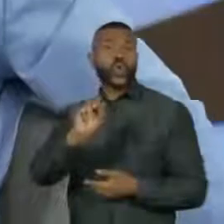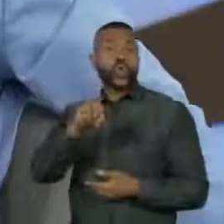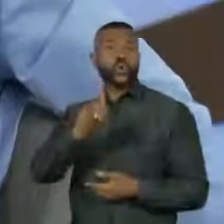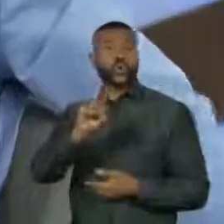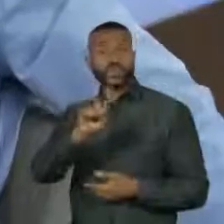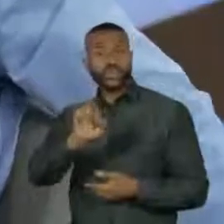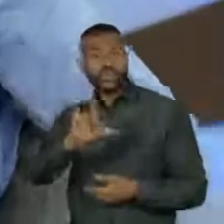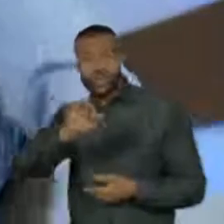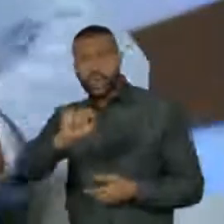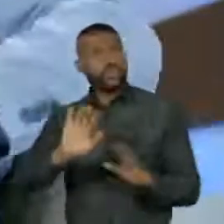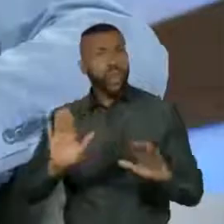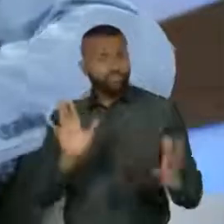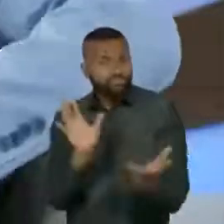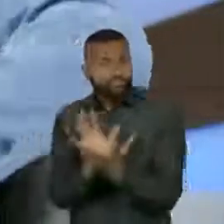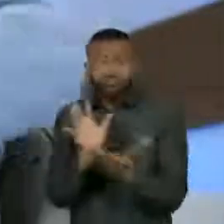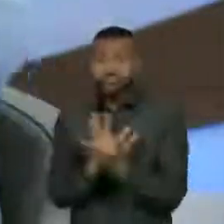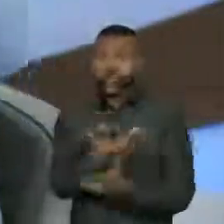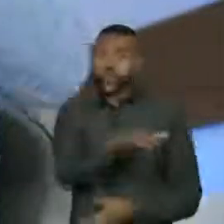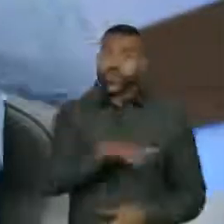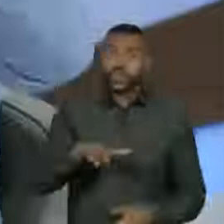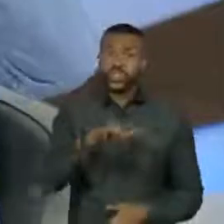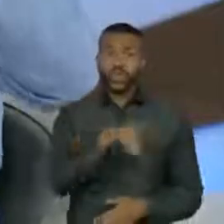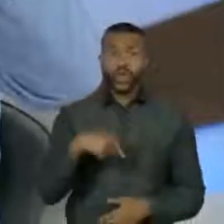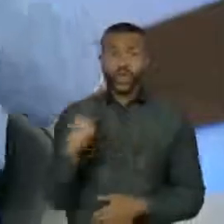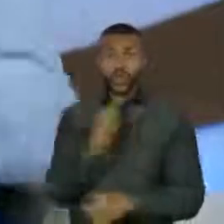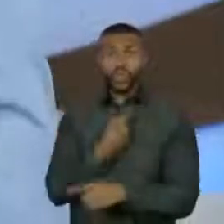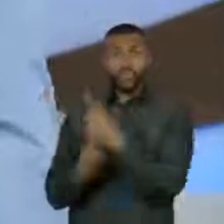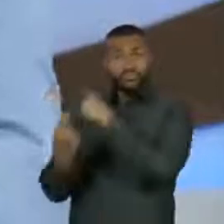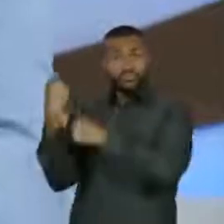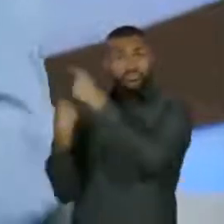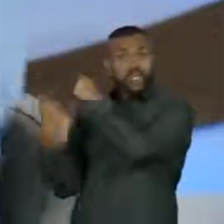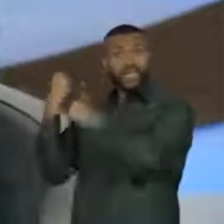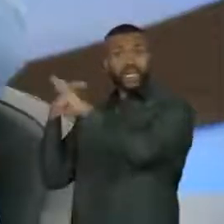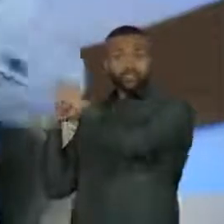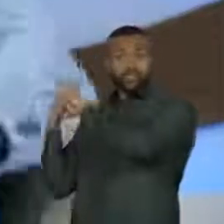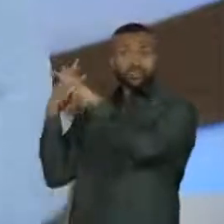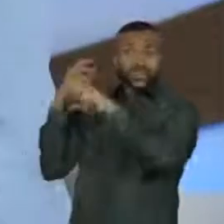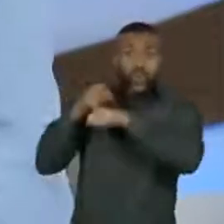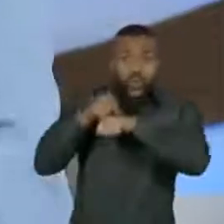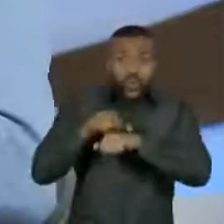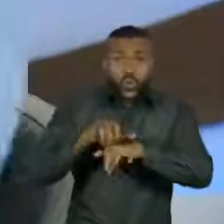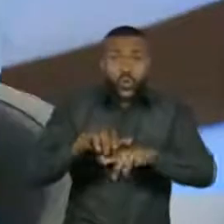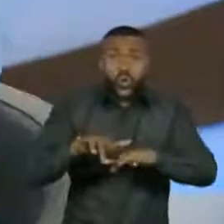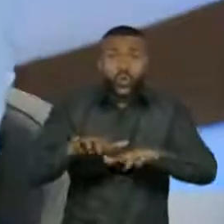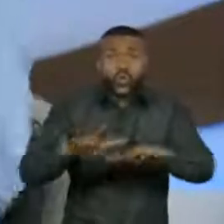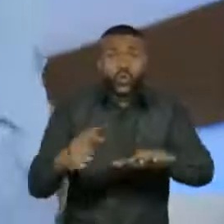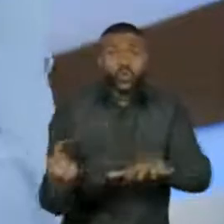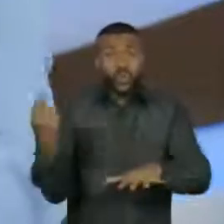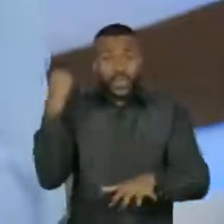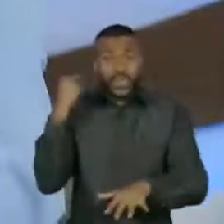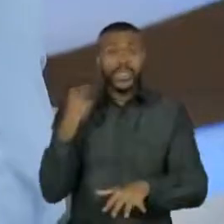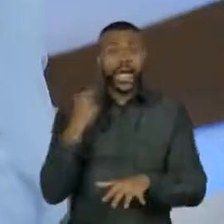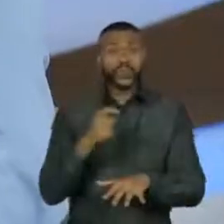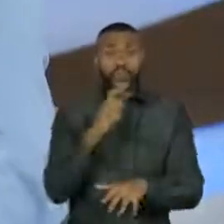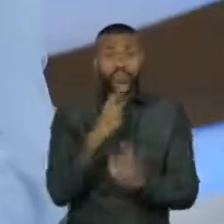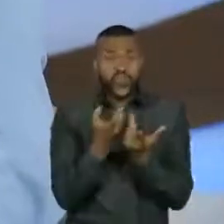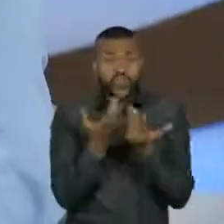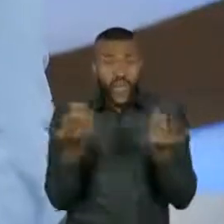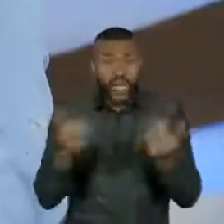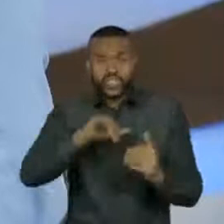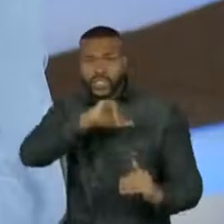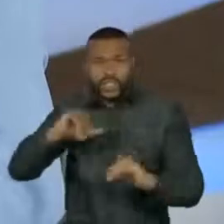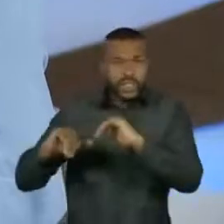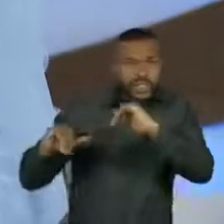é um processo de coletivo na que nós somos a continuidade de muita gente que viu lá atrás né que abriu a mata no braço e botou os trilhos vagões